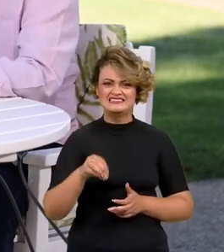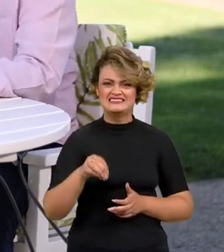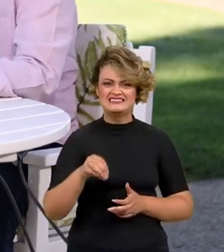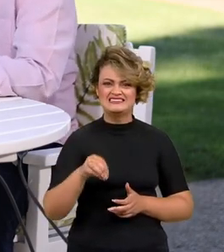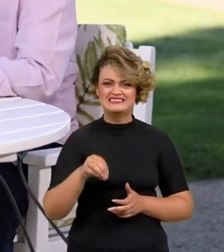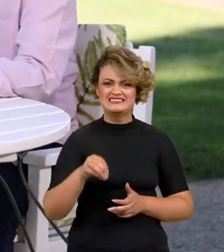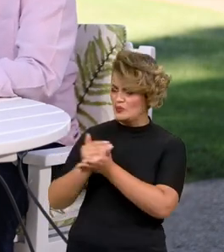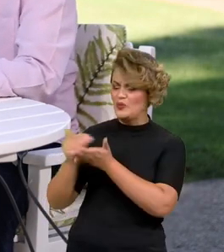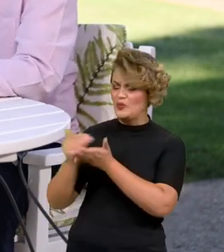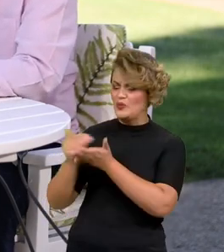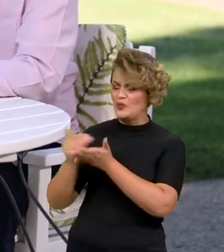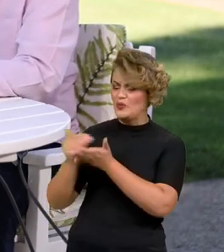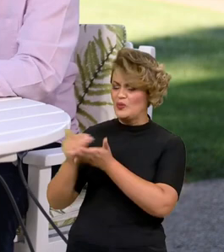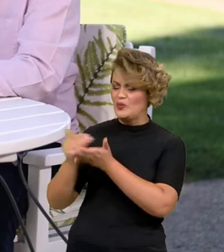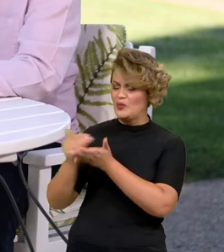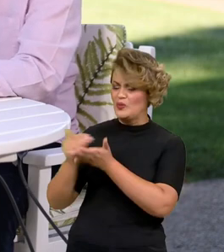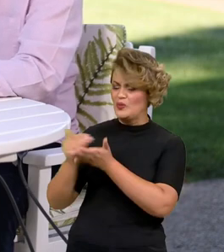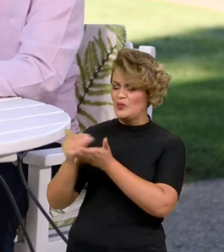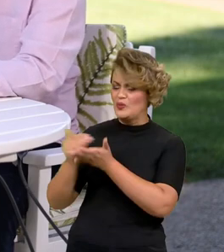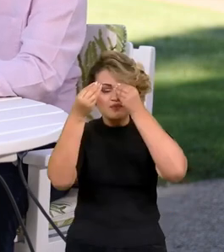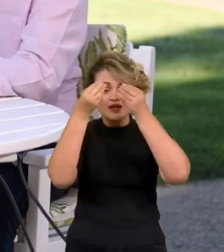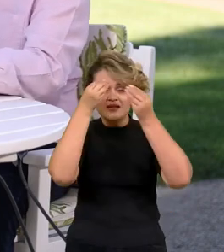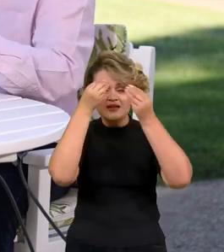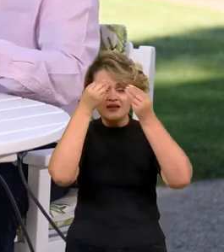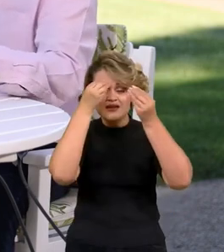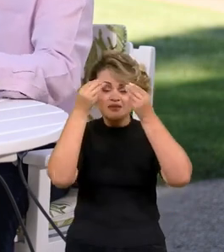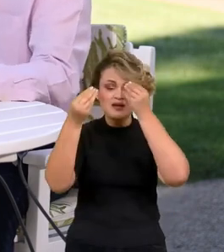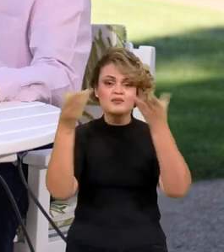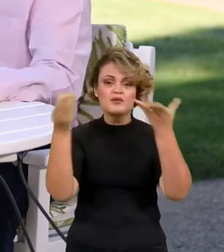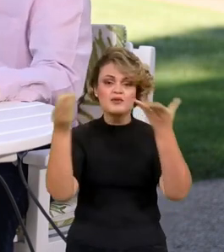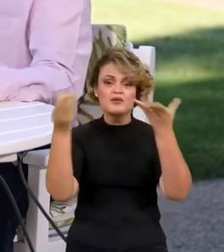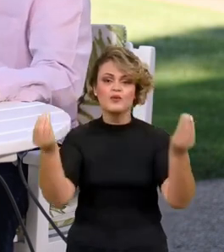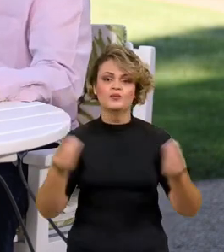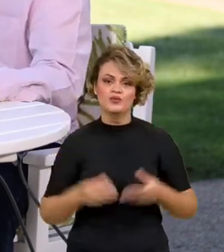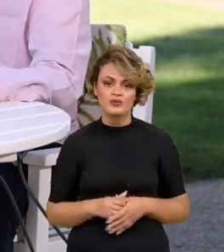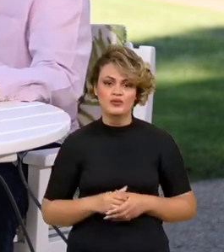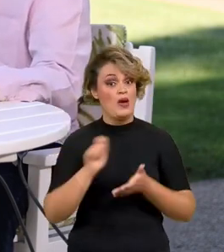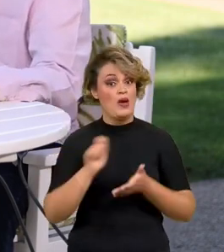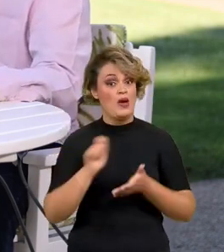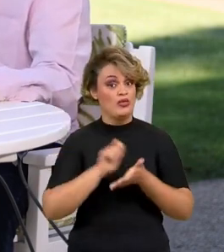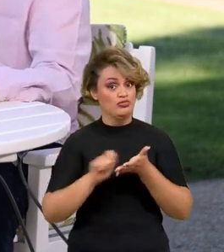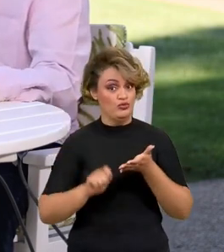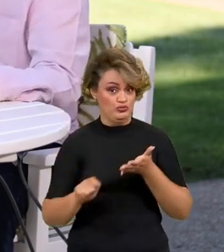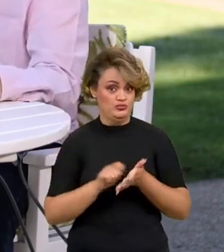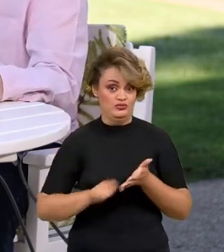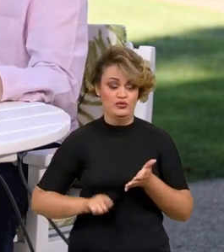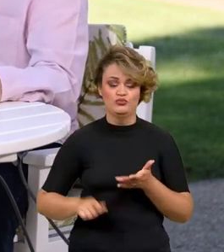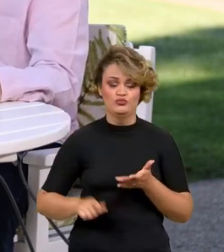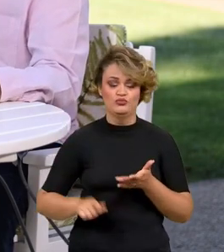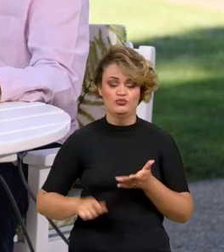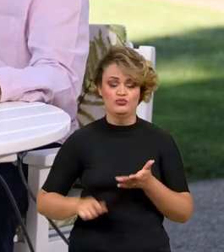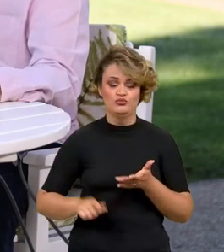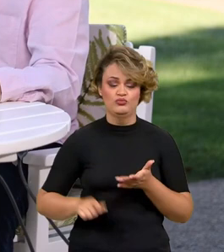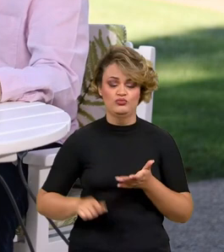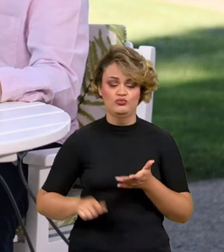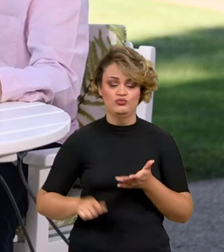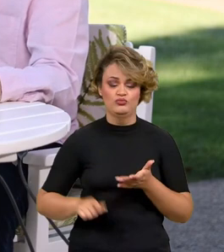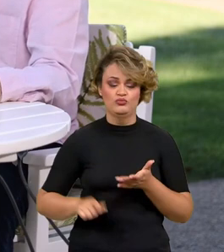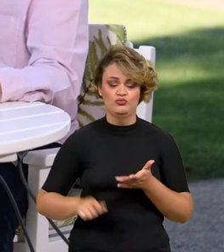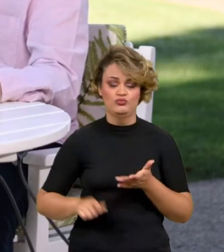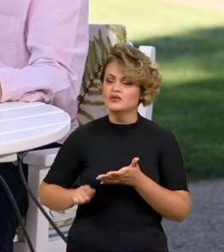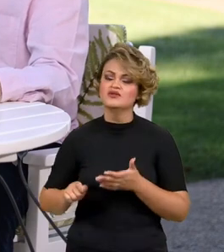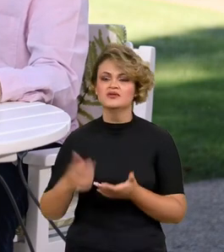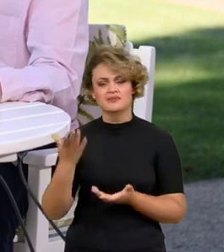você vai marcando umas coisas que você acha mais interessante primeiro eu anoto as coisas interessantes aquilo que são novidades mas você sabe que eu estou